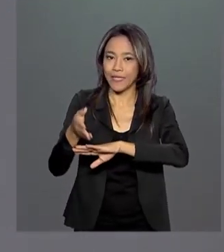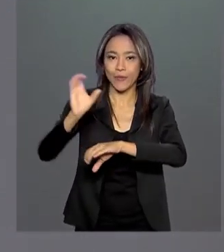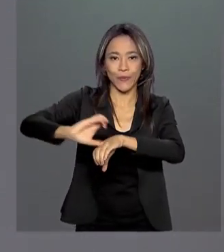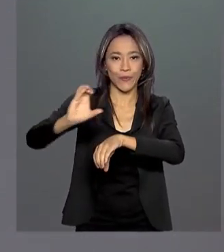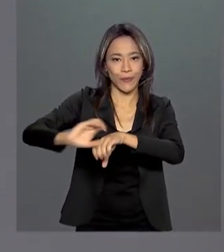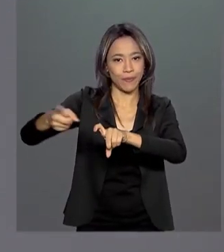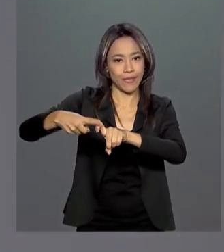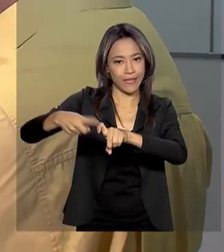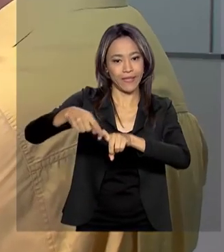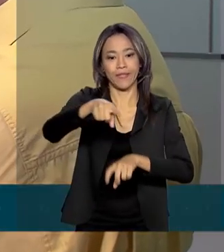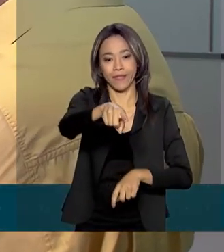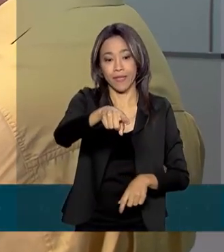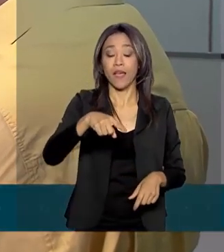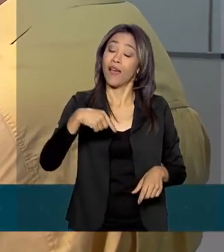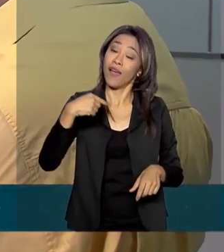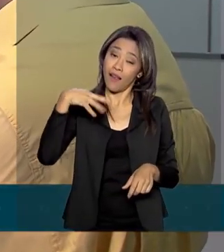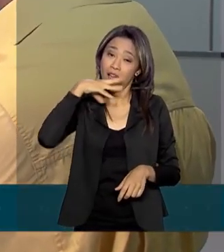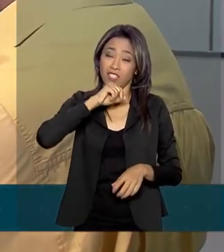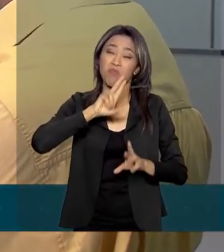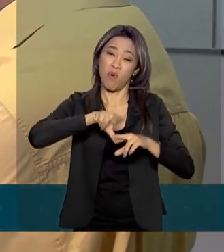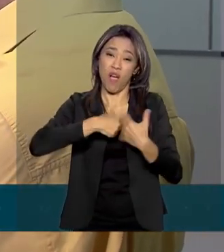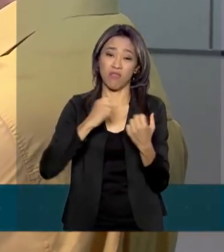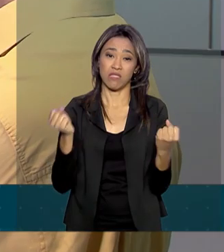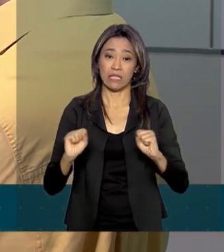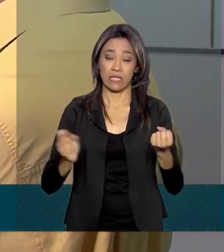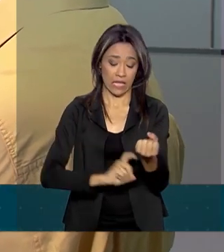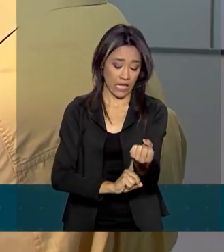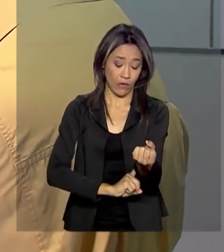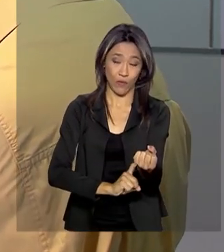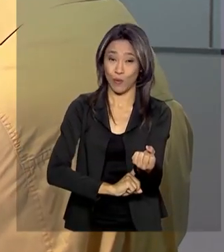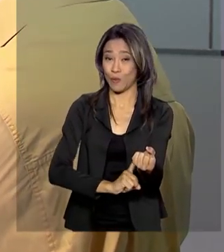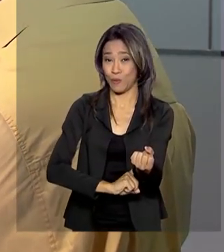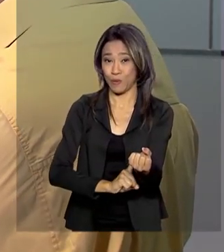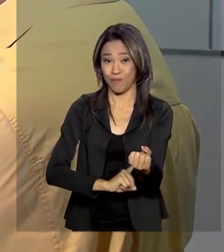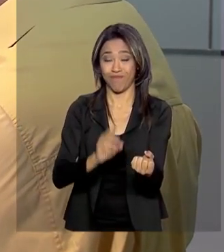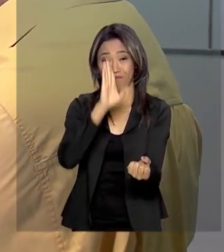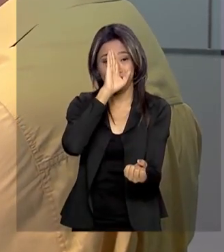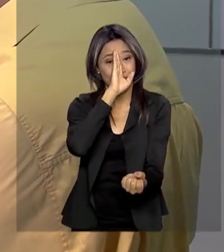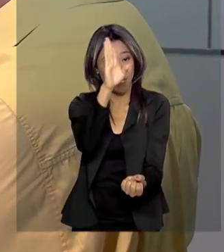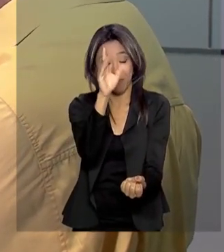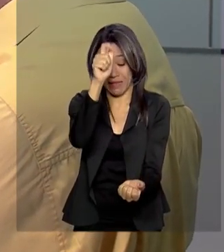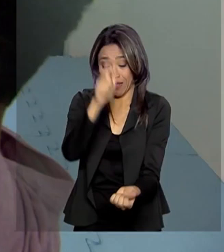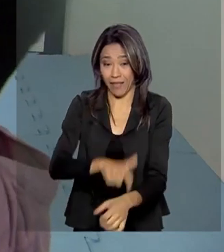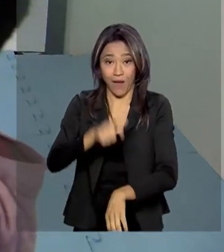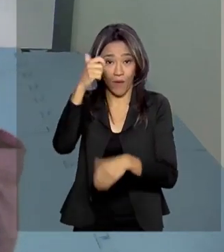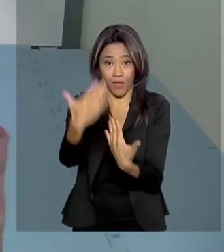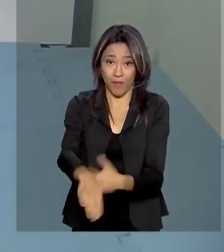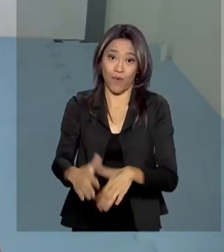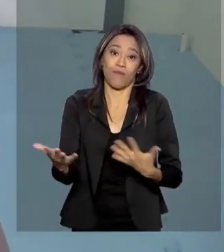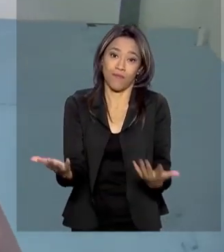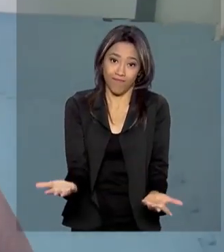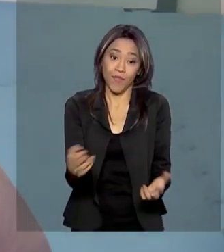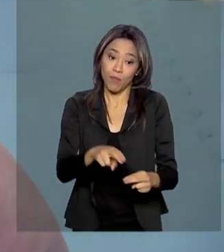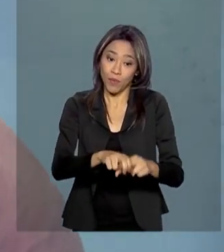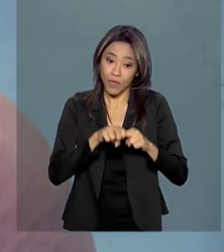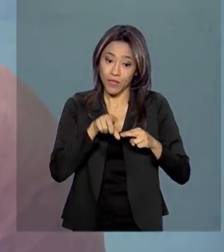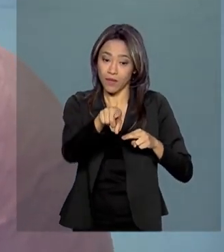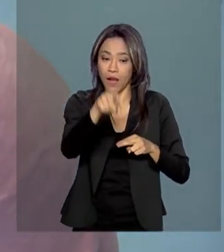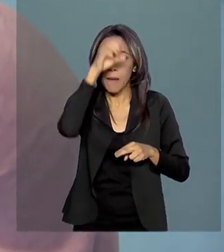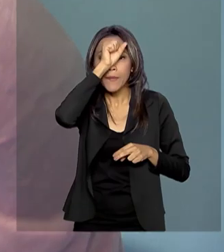acredita que, em boa parte, por causa do nervosismo que aparece principalmente quando está fazendo a prova. Por isso, resolveu